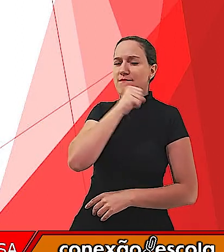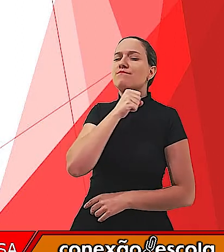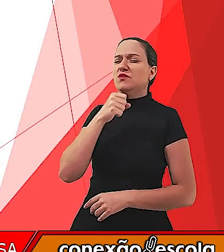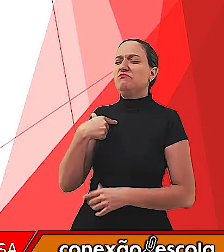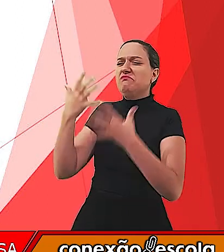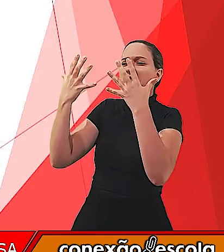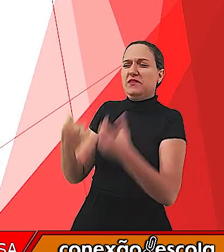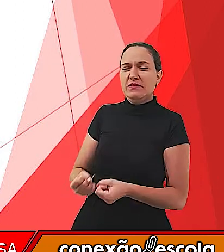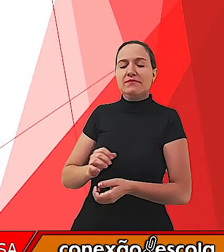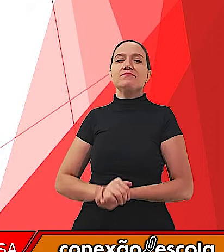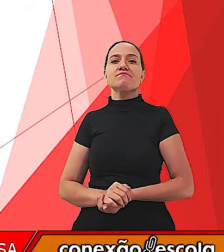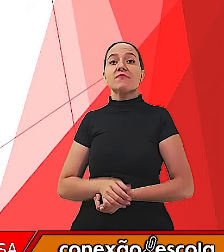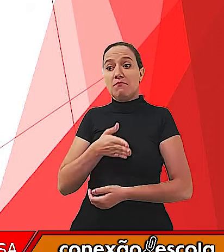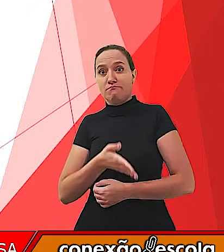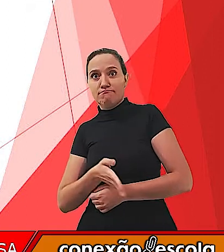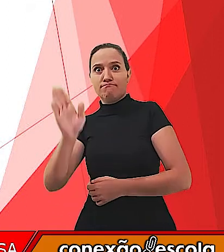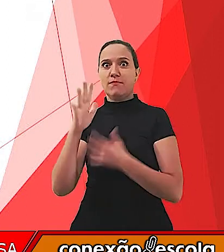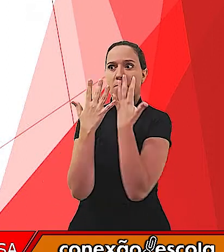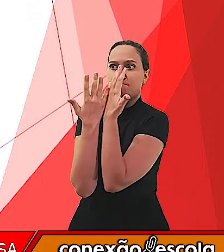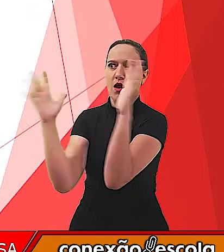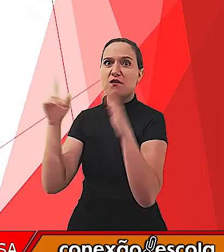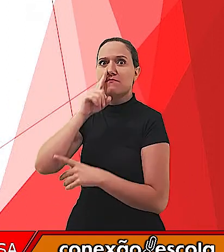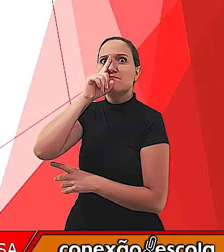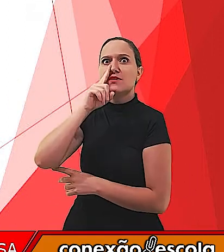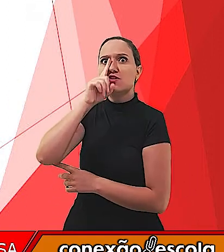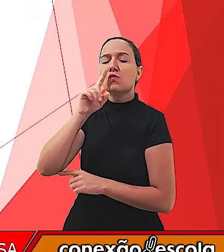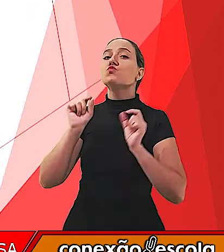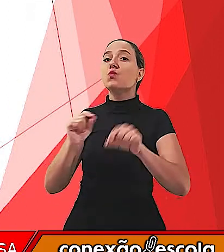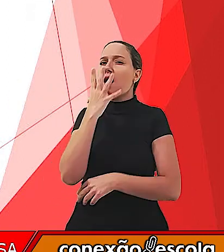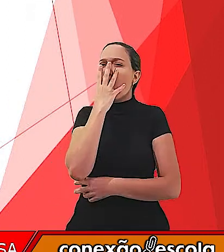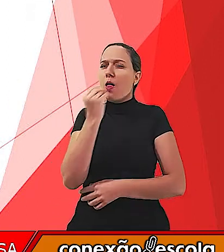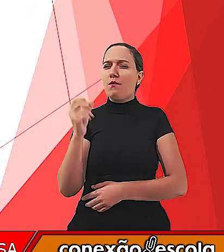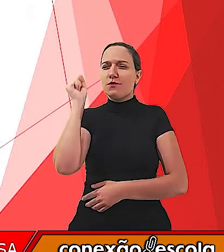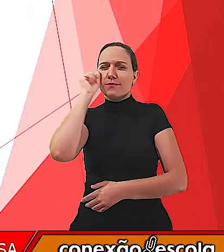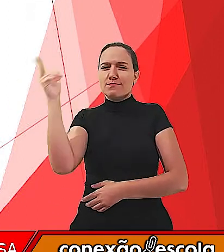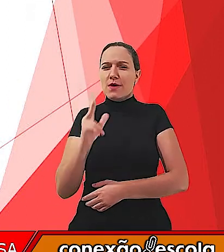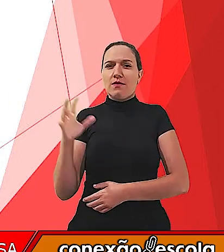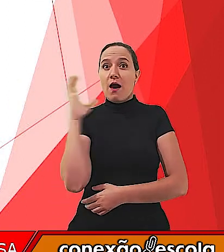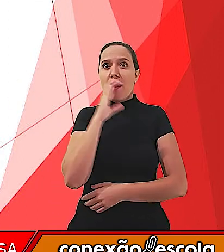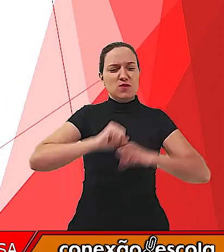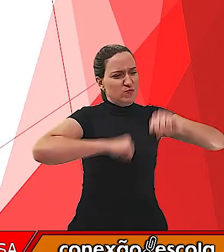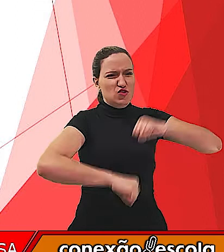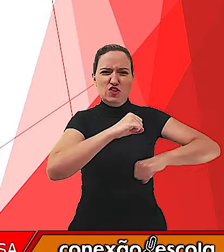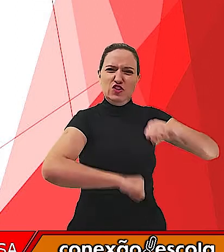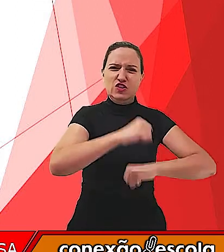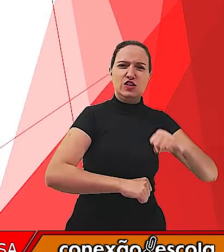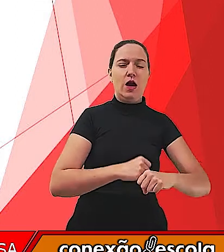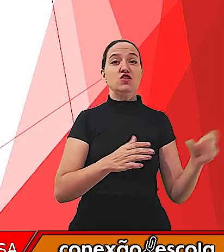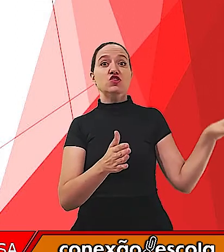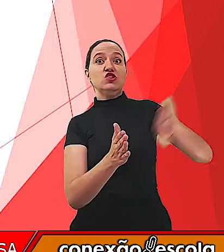lobo. Enquanto o Chapeuzinho seguia pelo caminho da floresta, o lobo rapidamente seguiu pelo